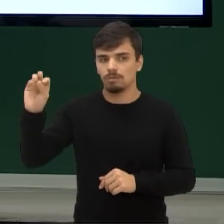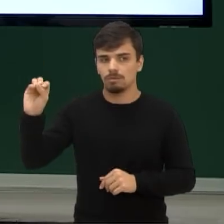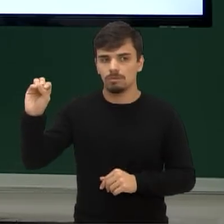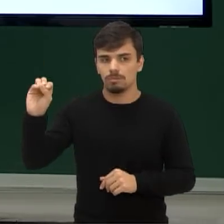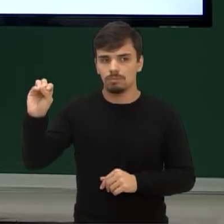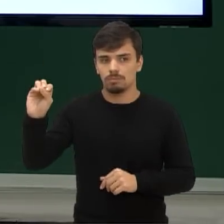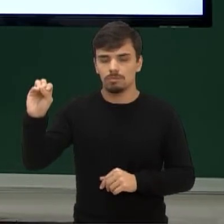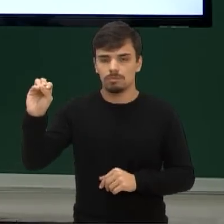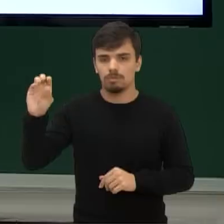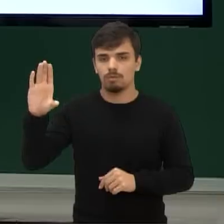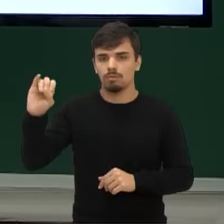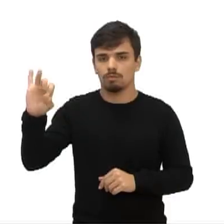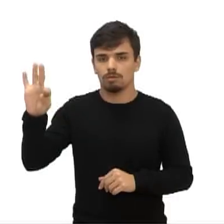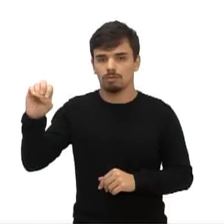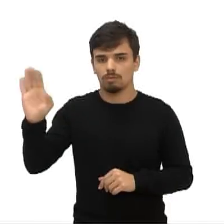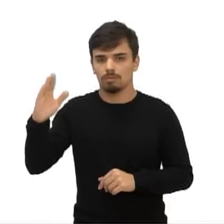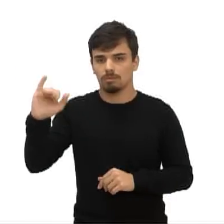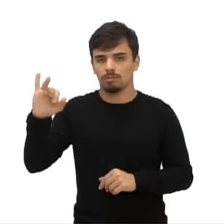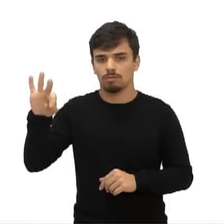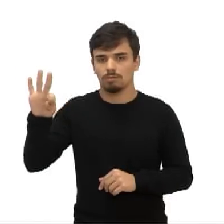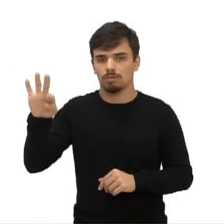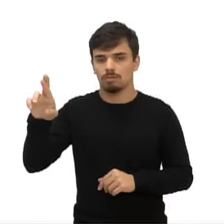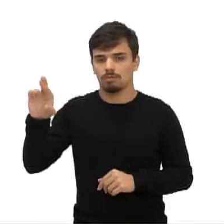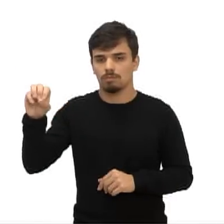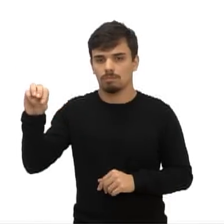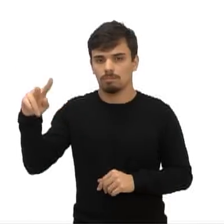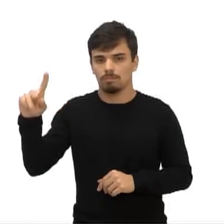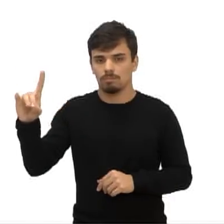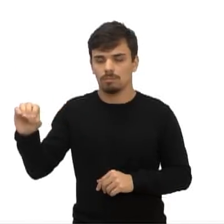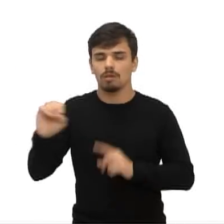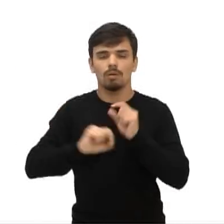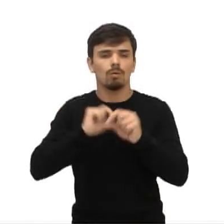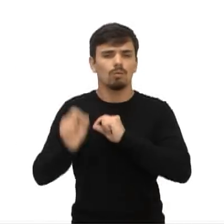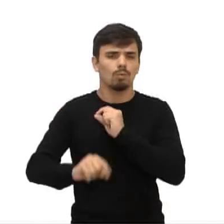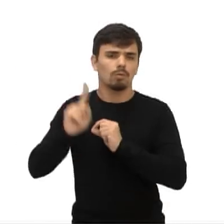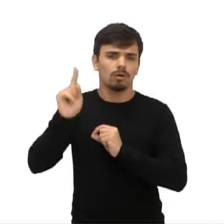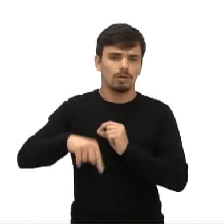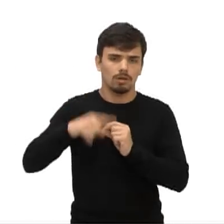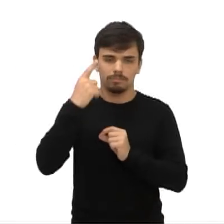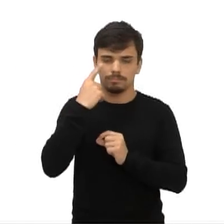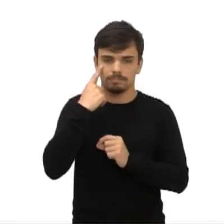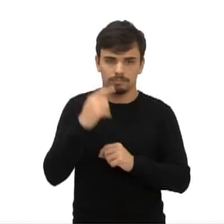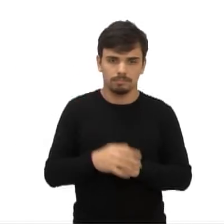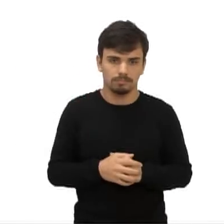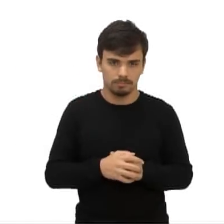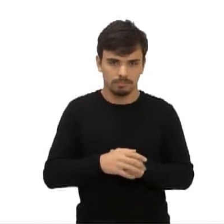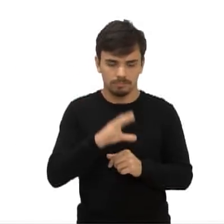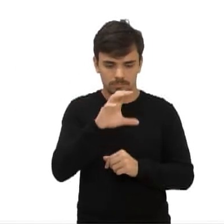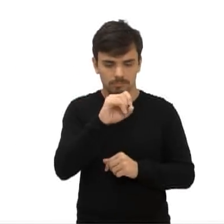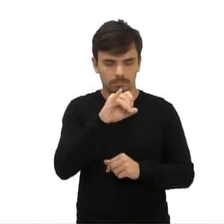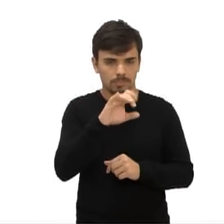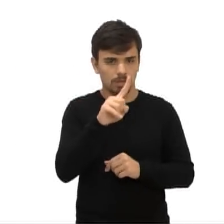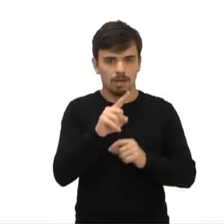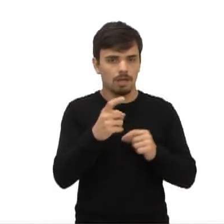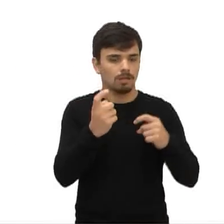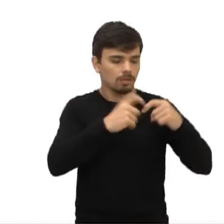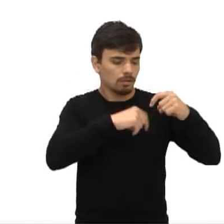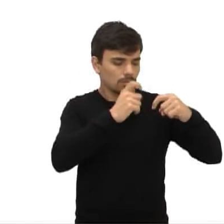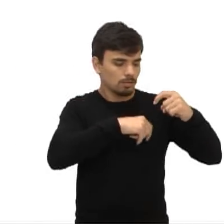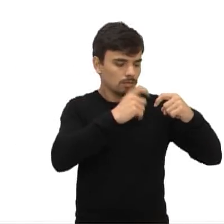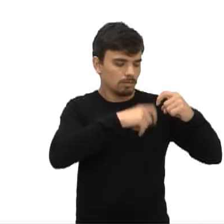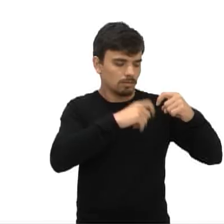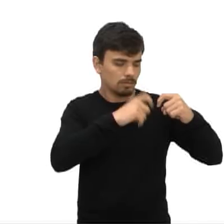O coito interrompido nada mais é do que, durante o ato sexual, o homem,